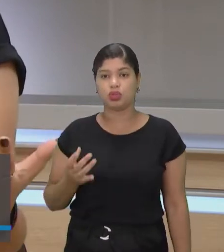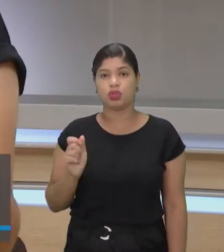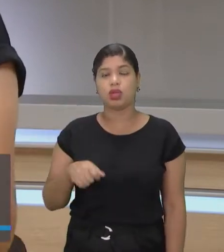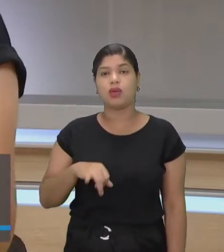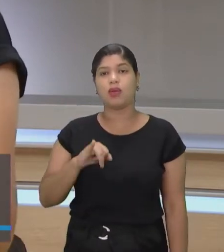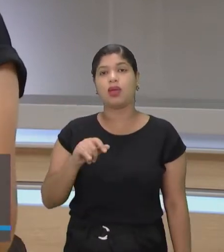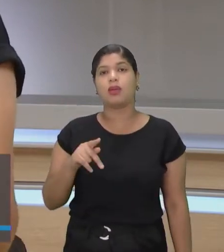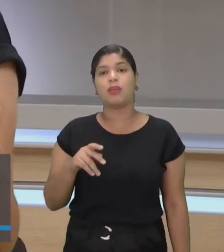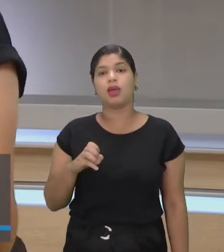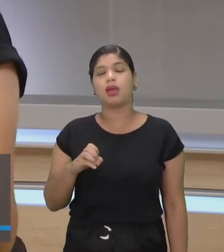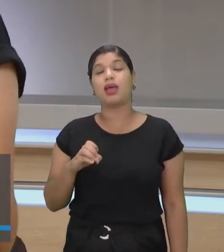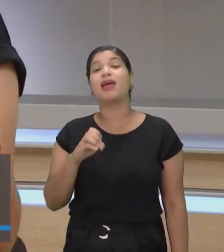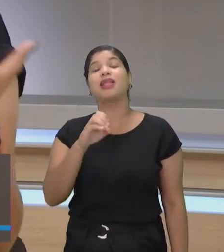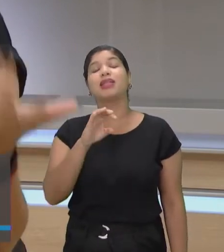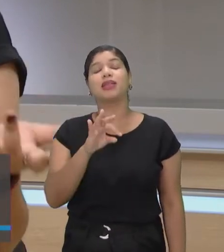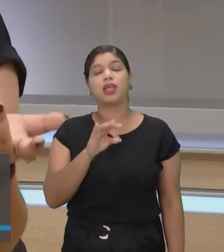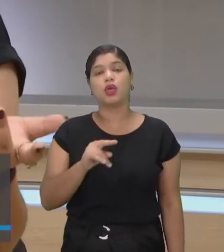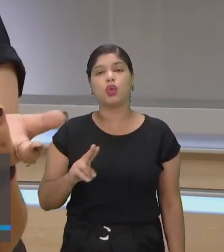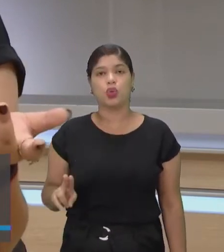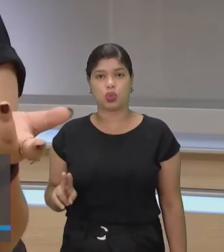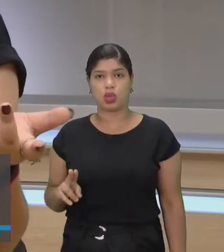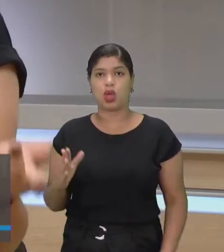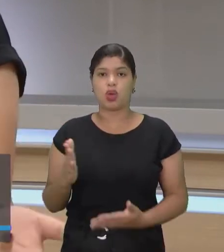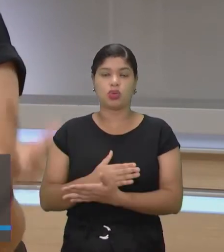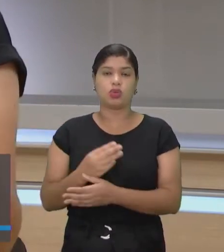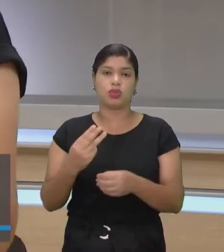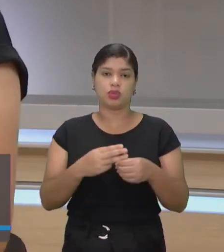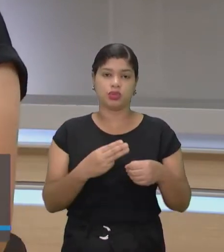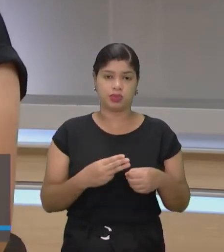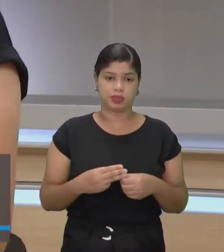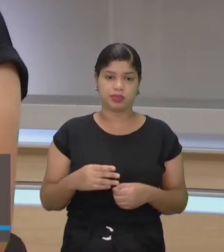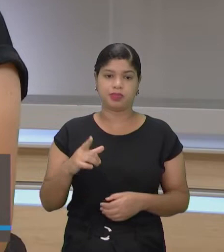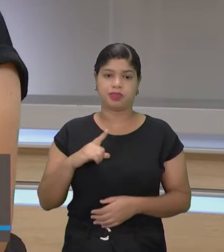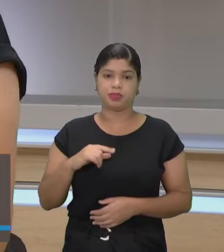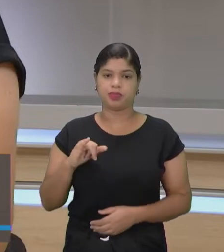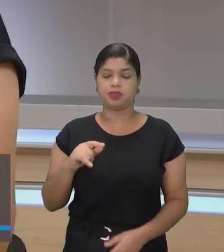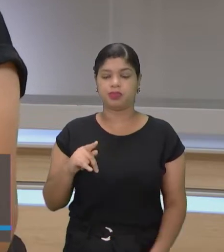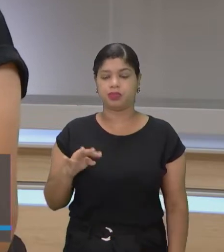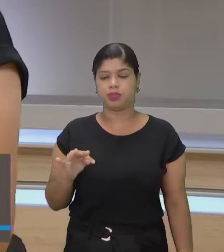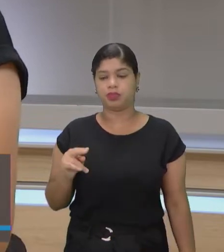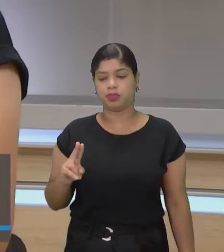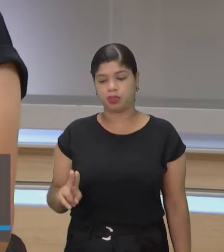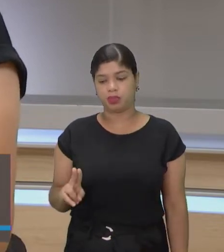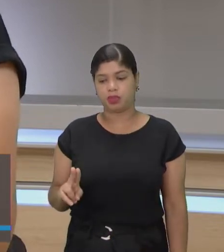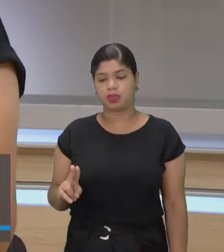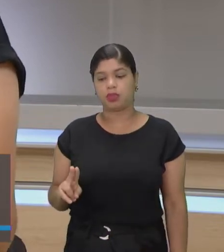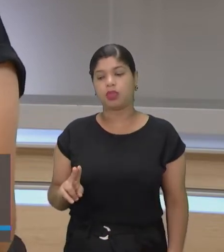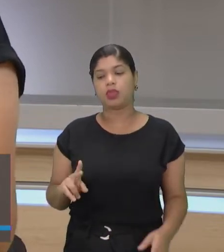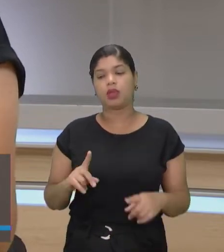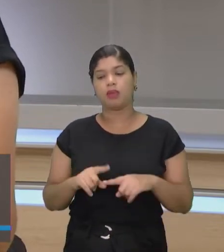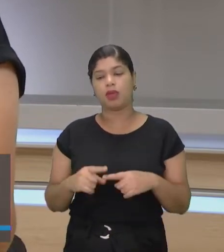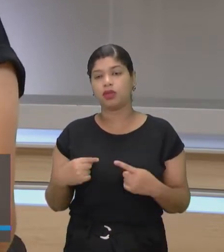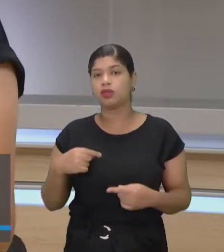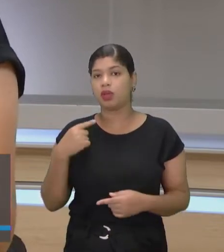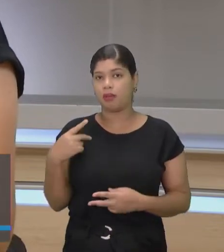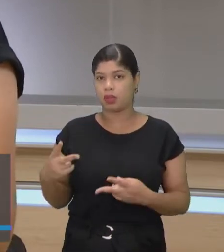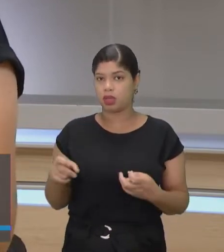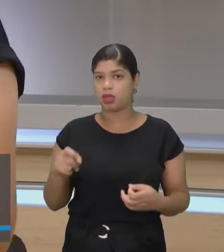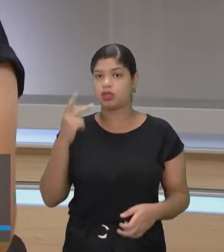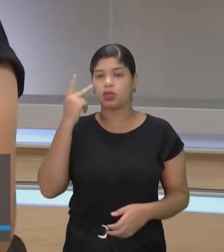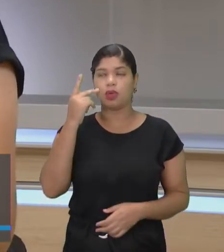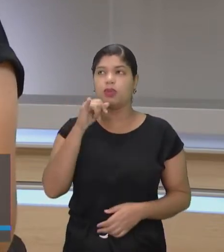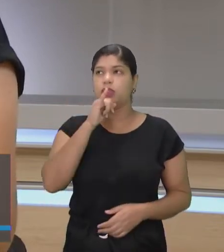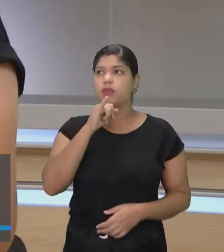IPTU. Em alguns municípios ela pode até vir no IPTU, mas em alguns, pelo menos os que a gente viu aqui em São Paulo, né,